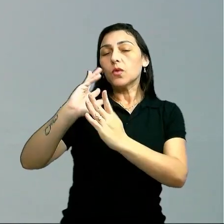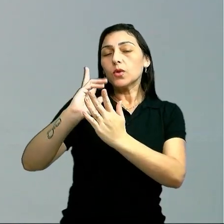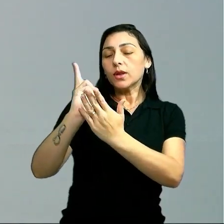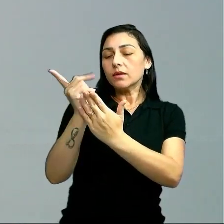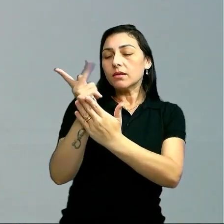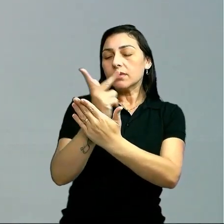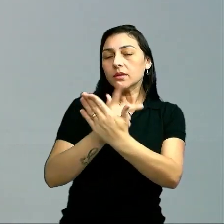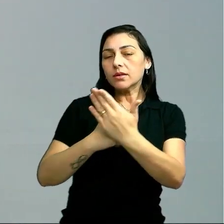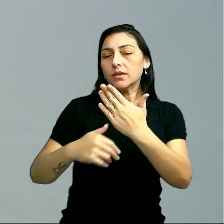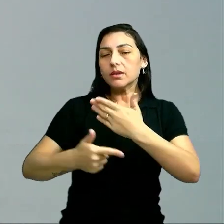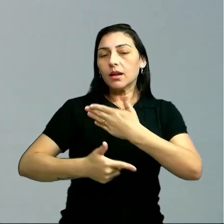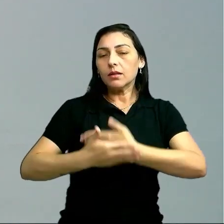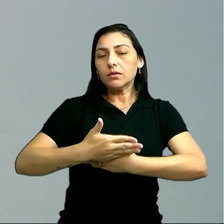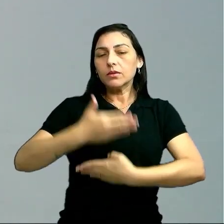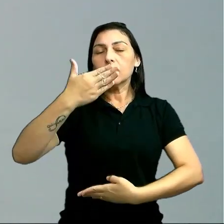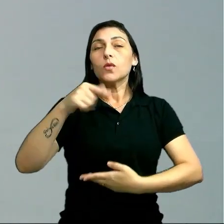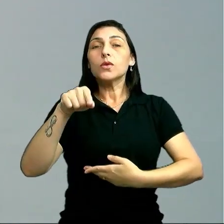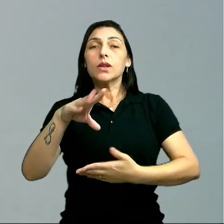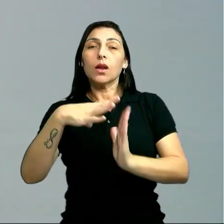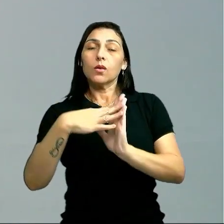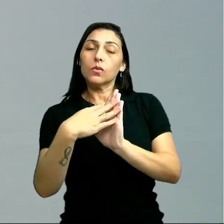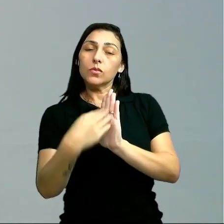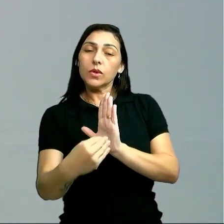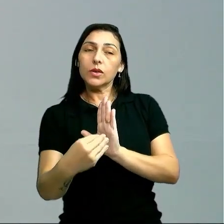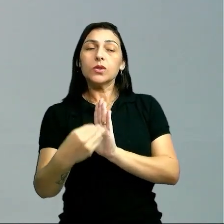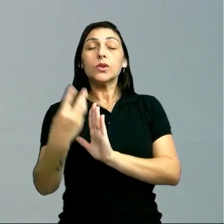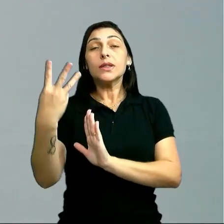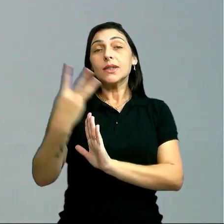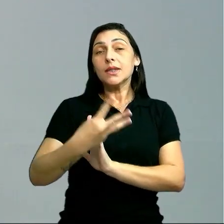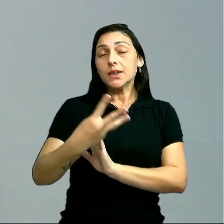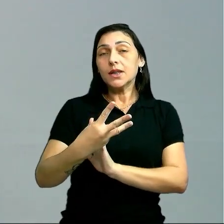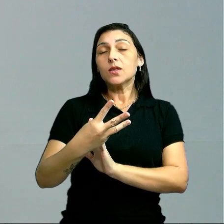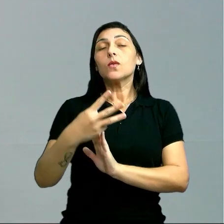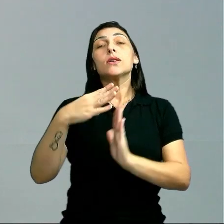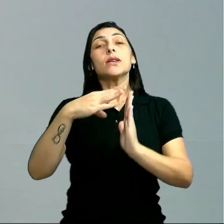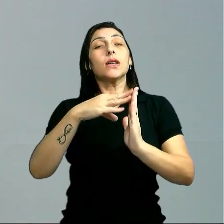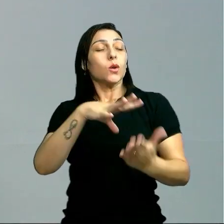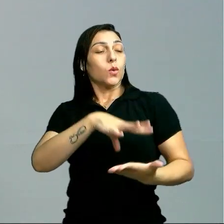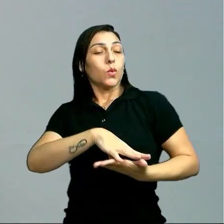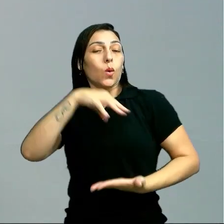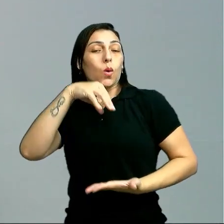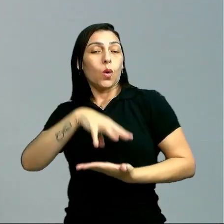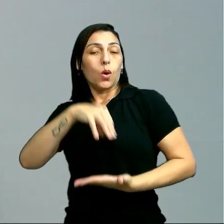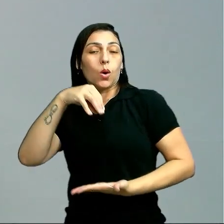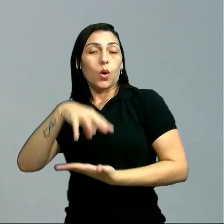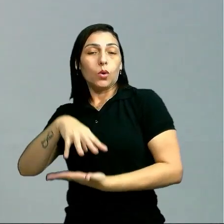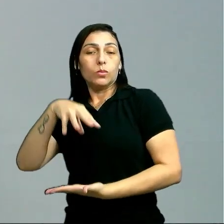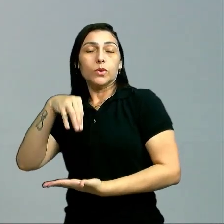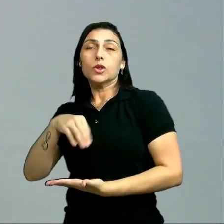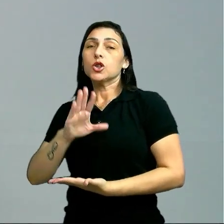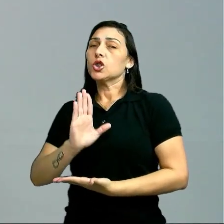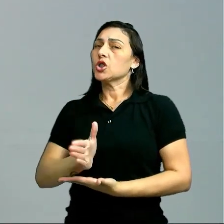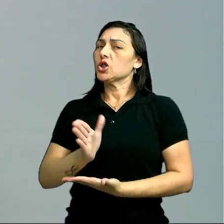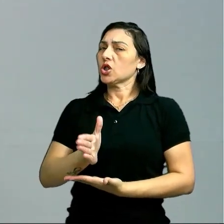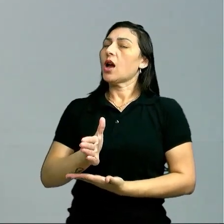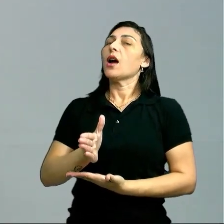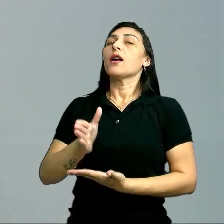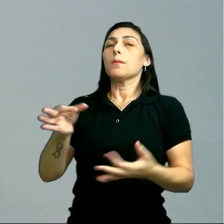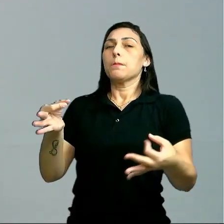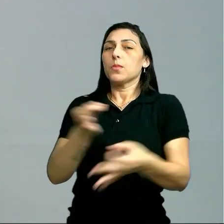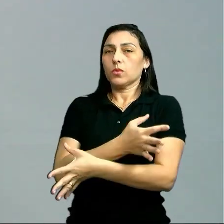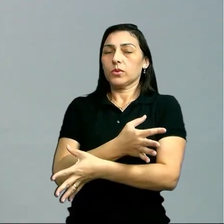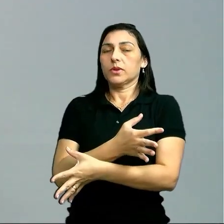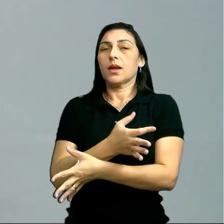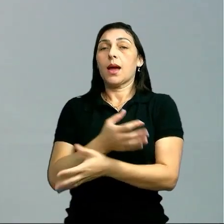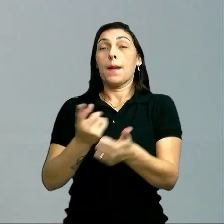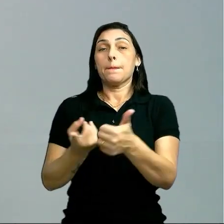na cartolina. Você está sendo um falsificador de terceiro grau. Você está tirando cópia de uma coisa que já é cópia.